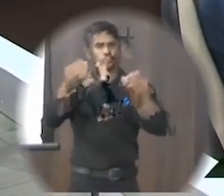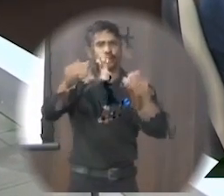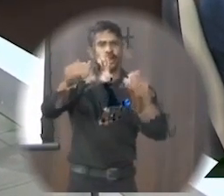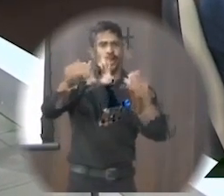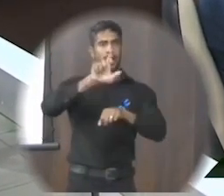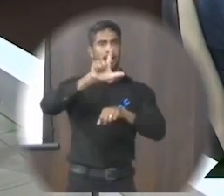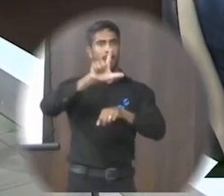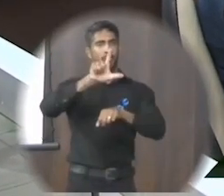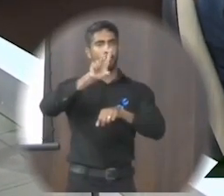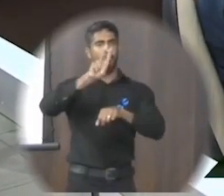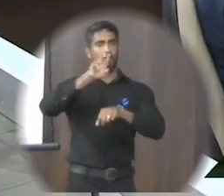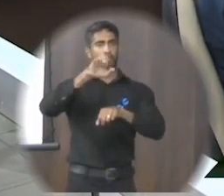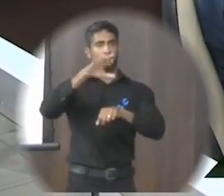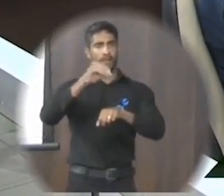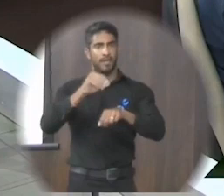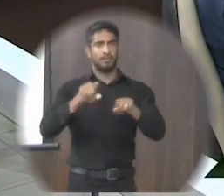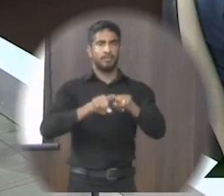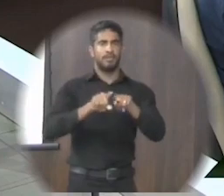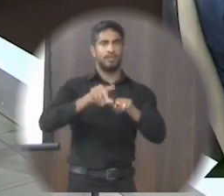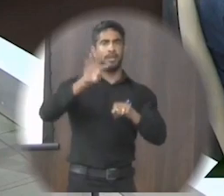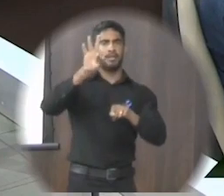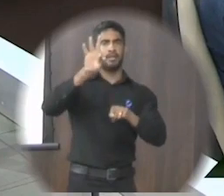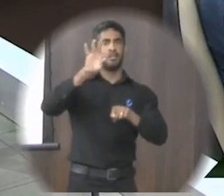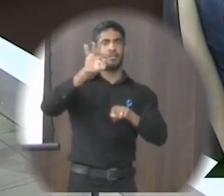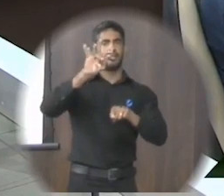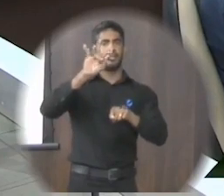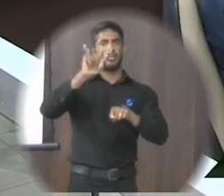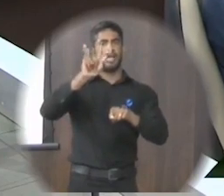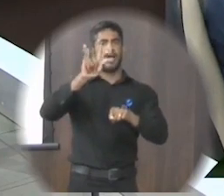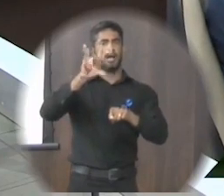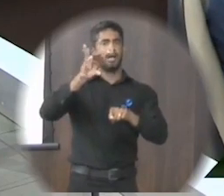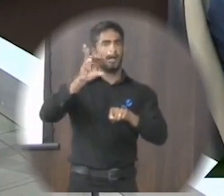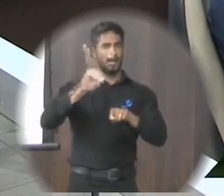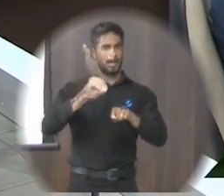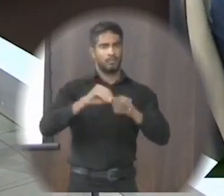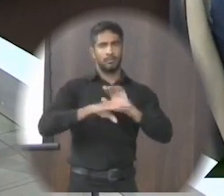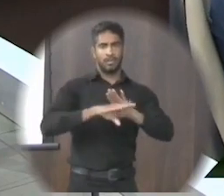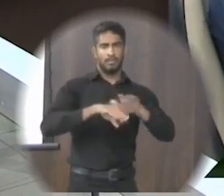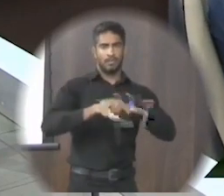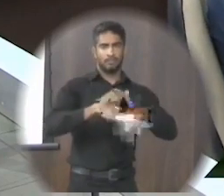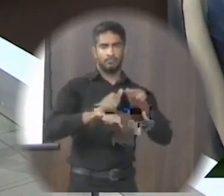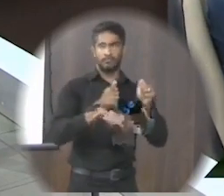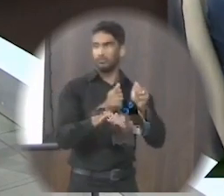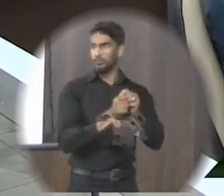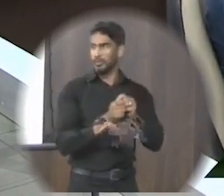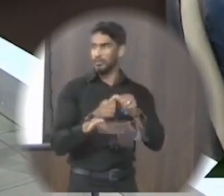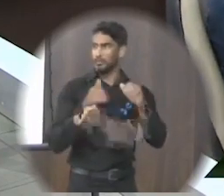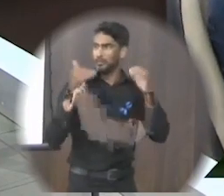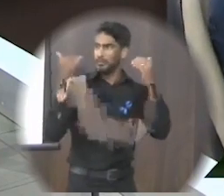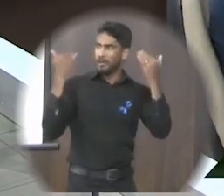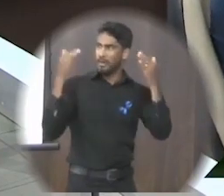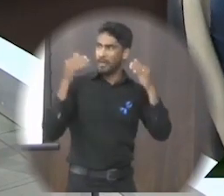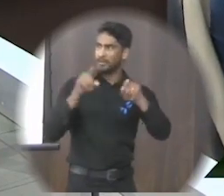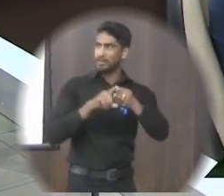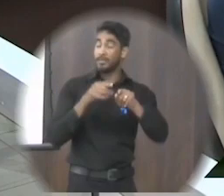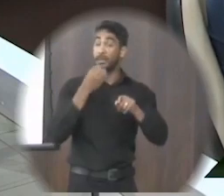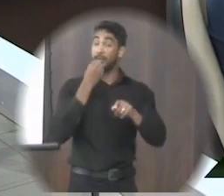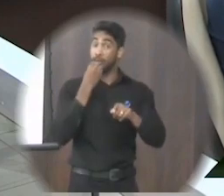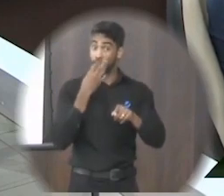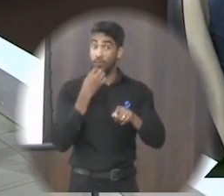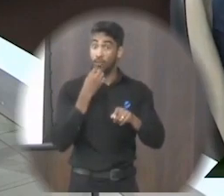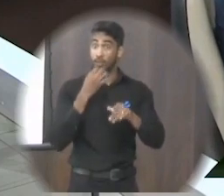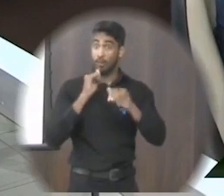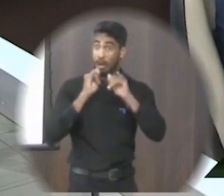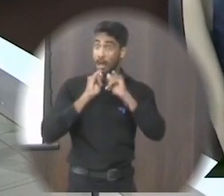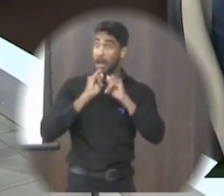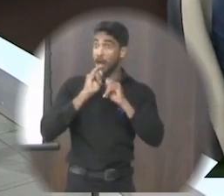e também ao Tiago, assessor do Dr. Elvés. E além de trazer a moção de aplausos, trazer boas notícias.